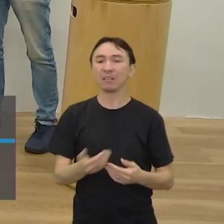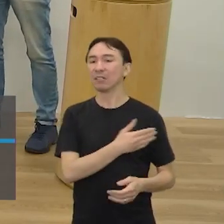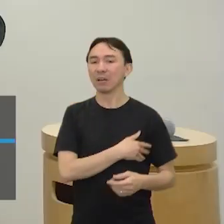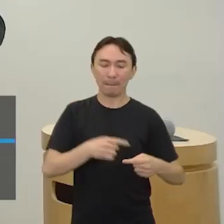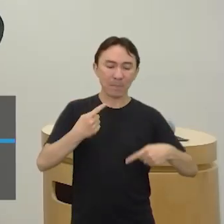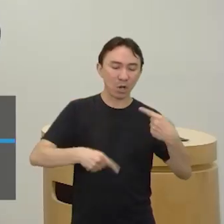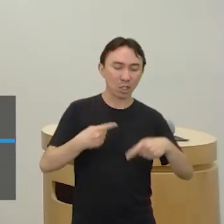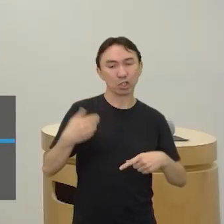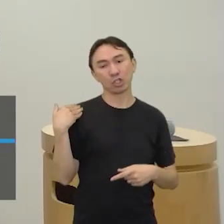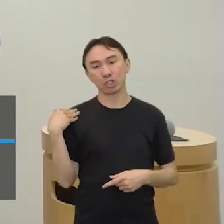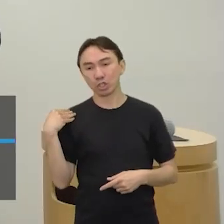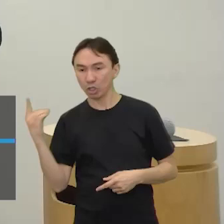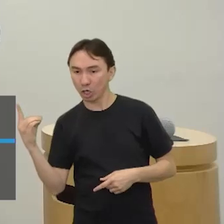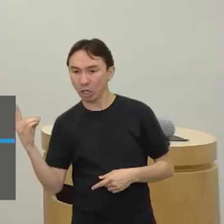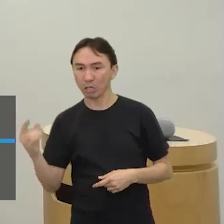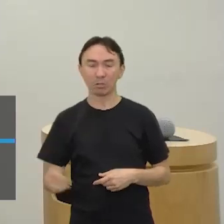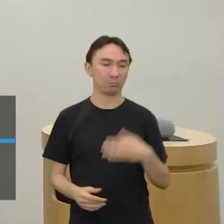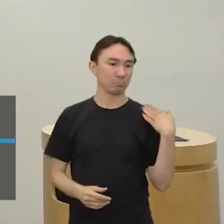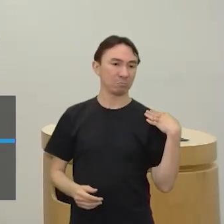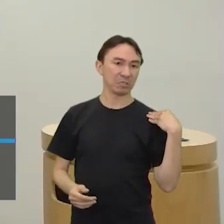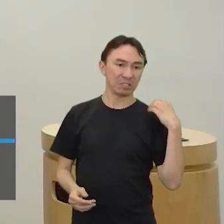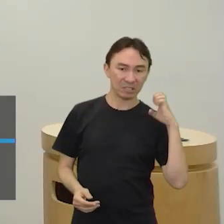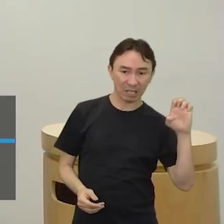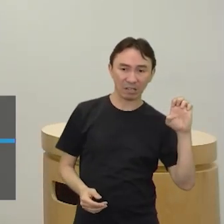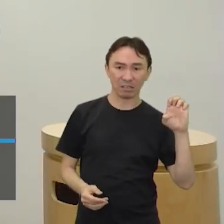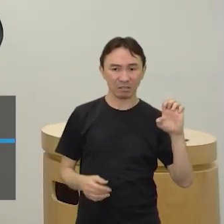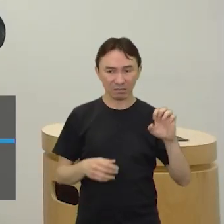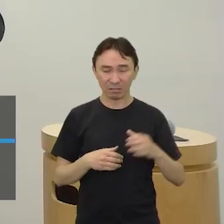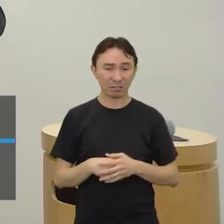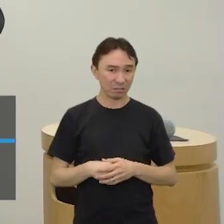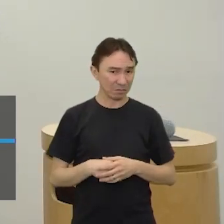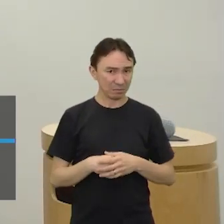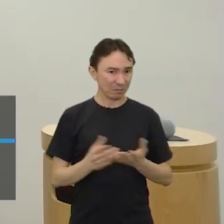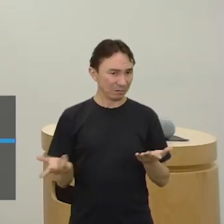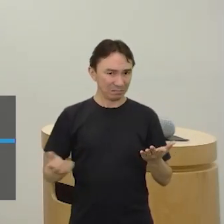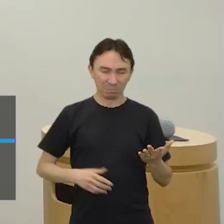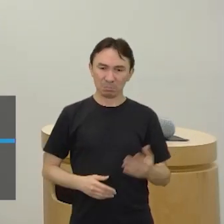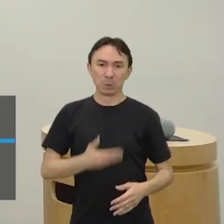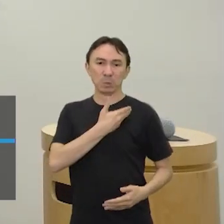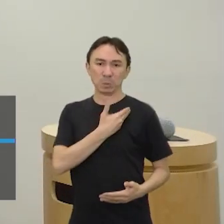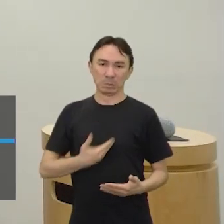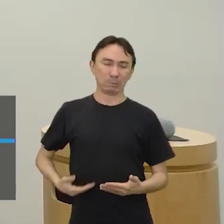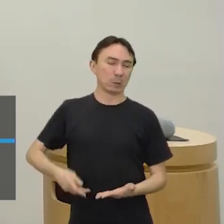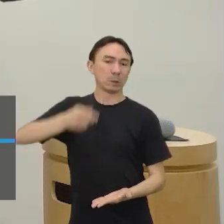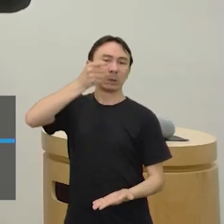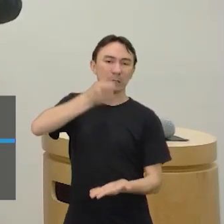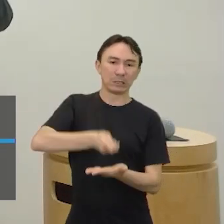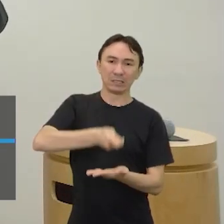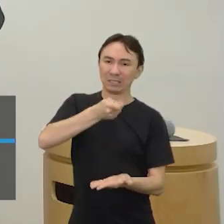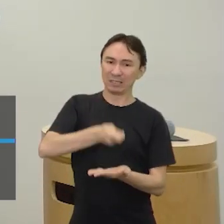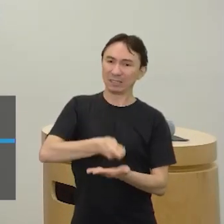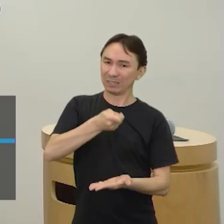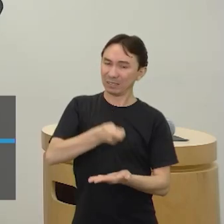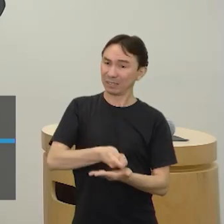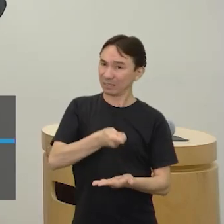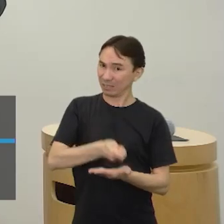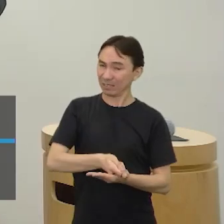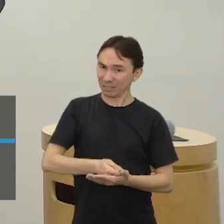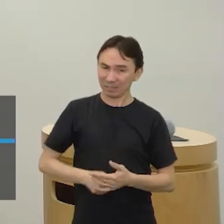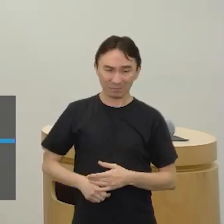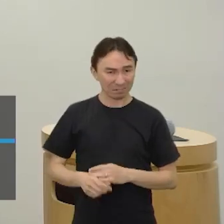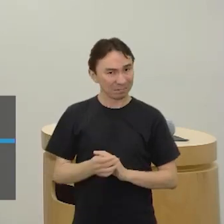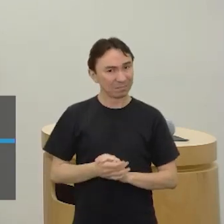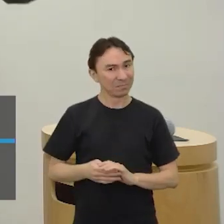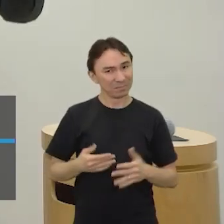né? Porque, olha, gente, regimes truculentos não é monopólio de uma especificidade ideológica,